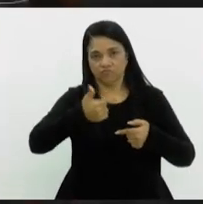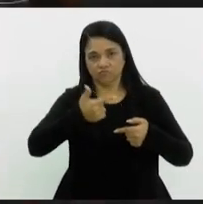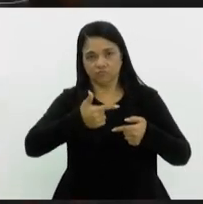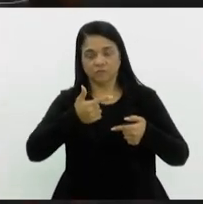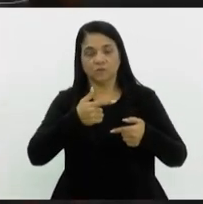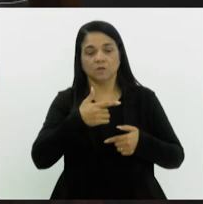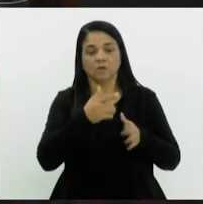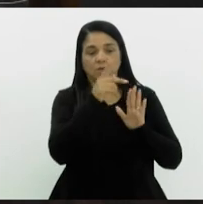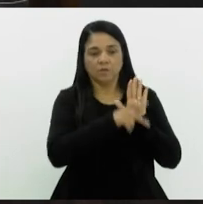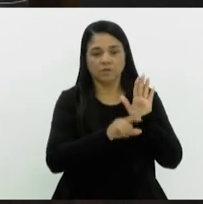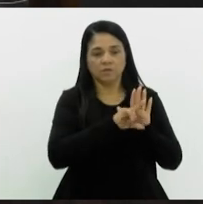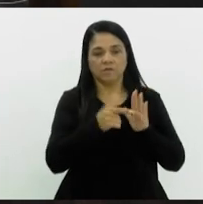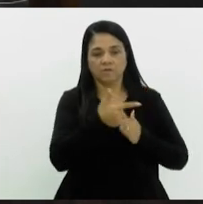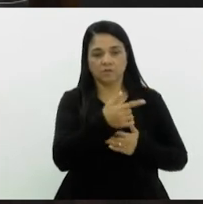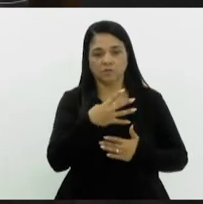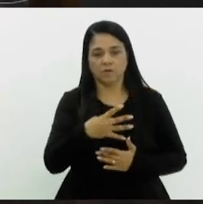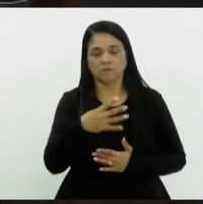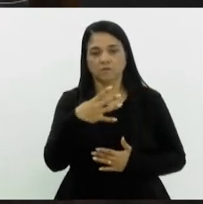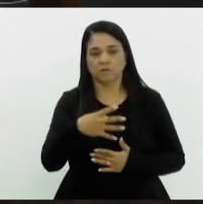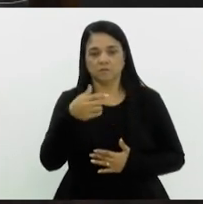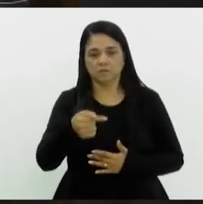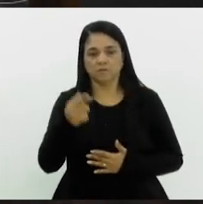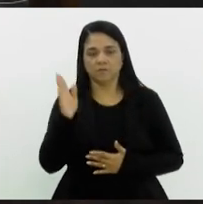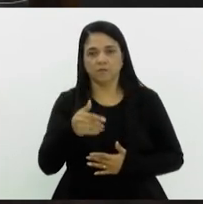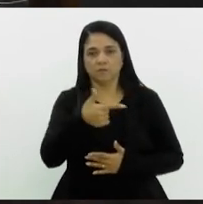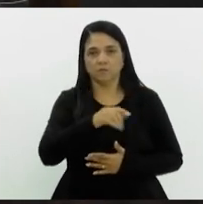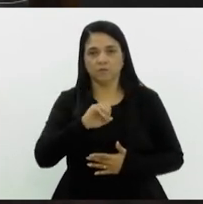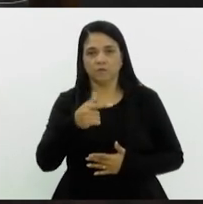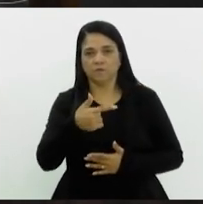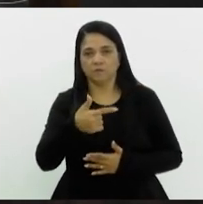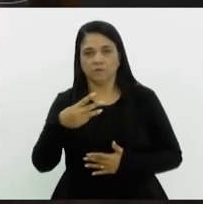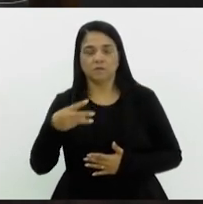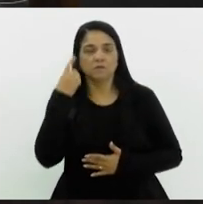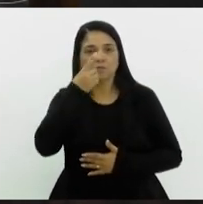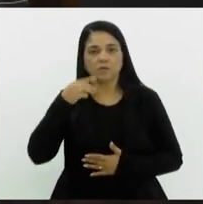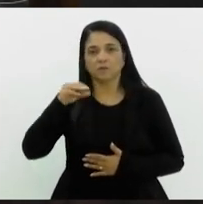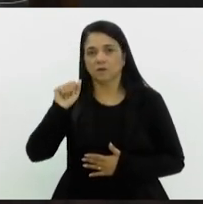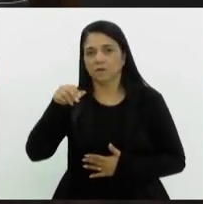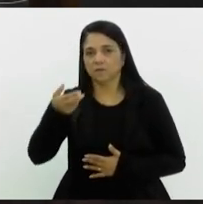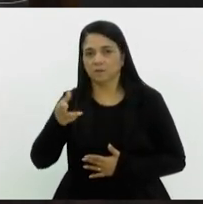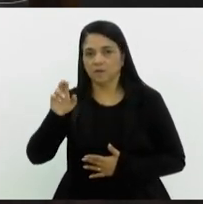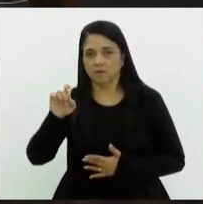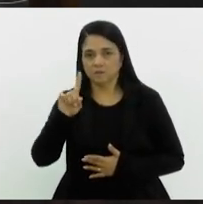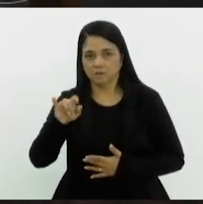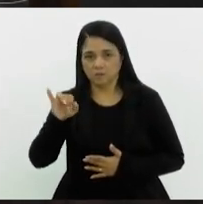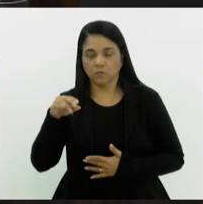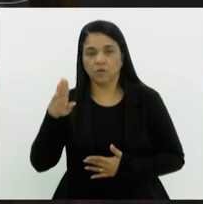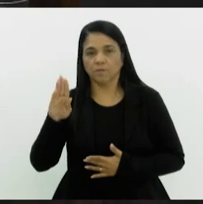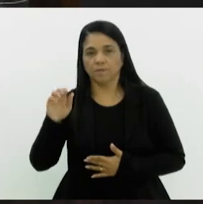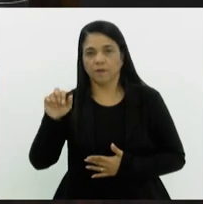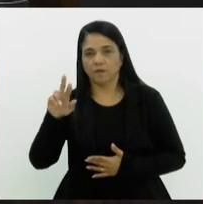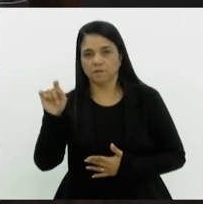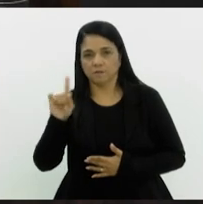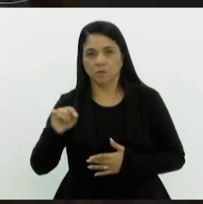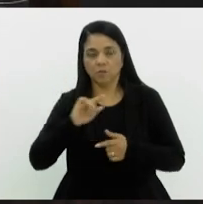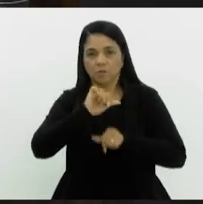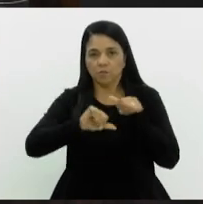número 2447/2023, de autoria dos deputados Andrezinho Siciliano e Brazão, que altera o anexo da lei